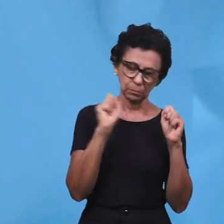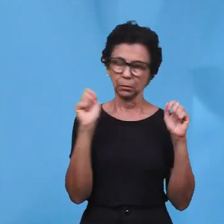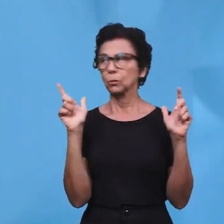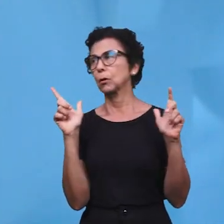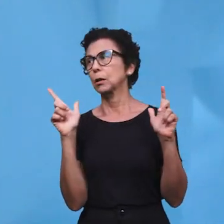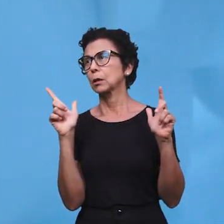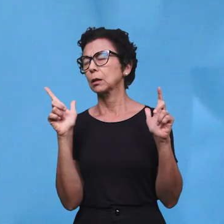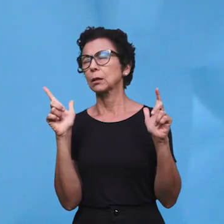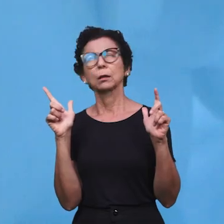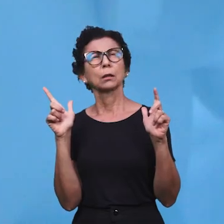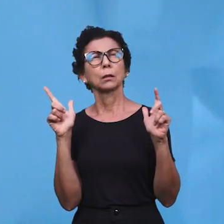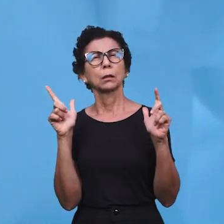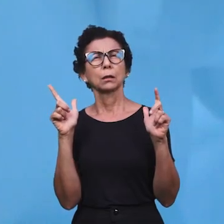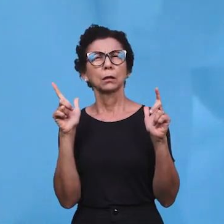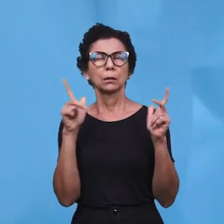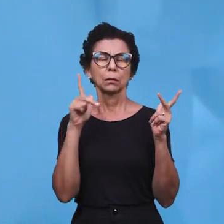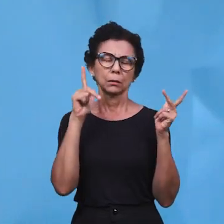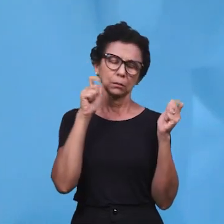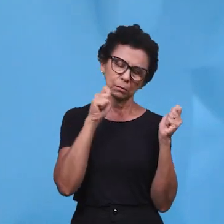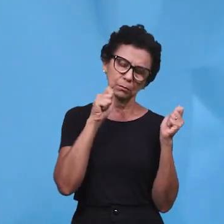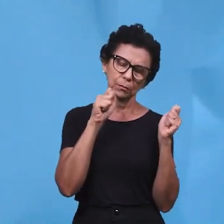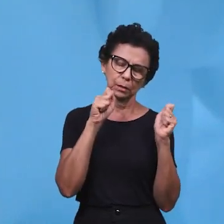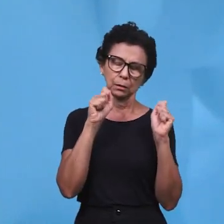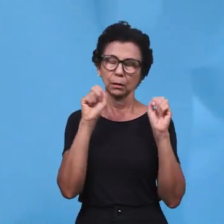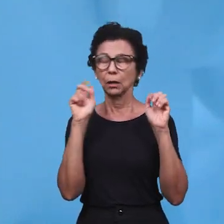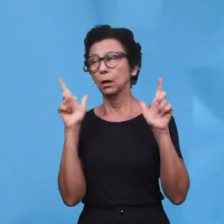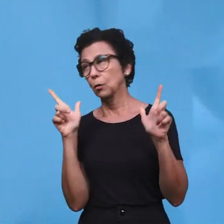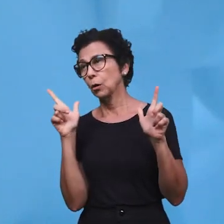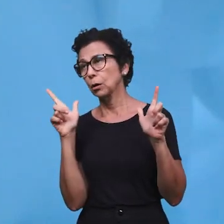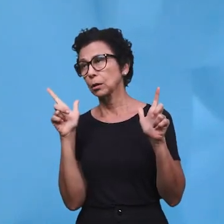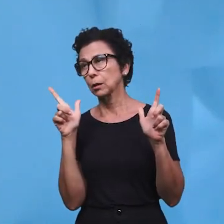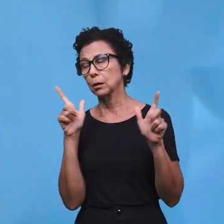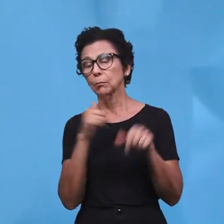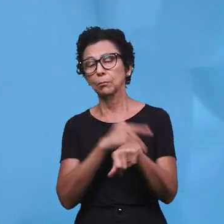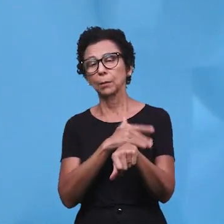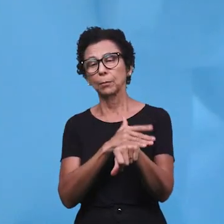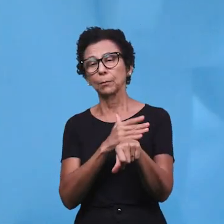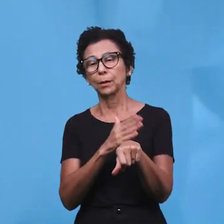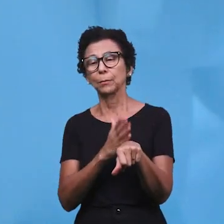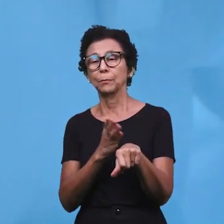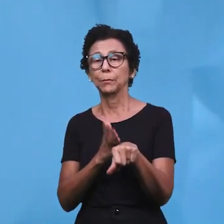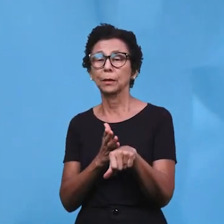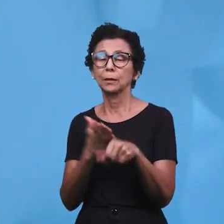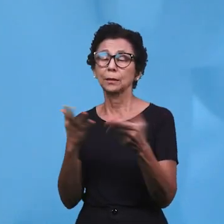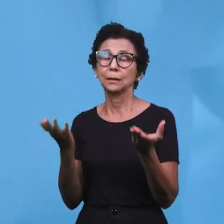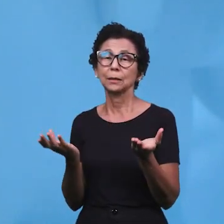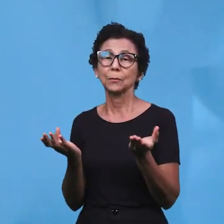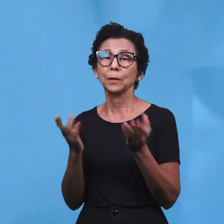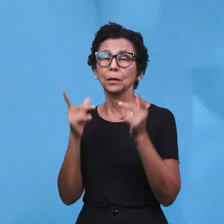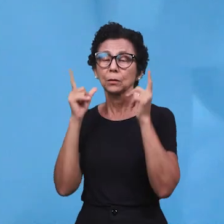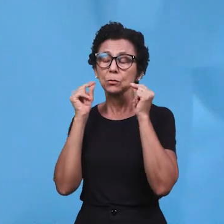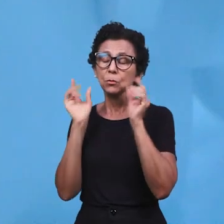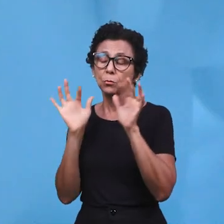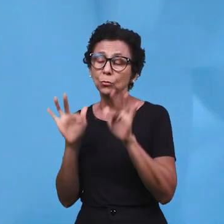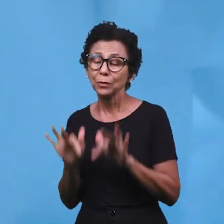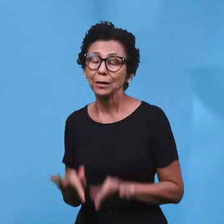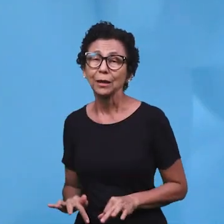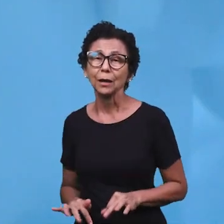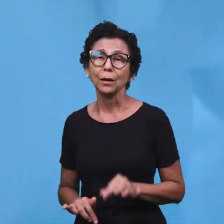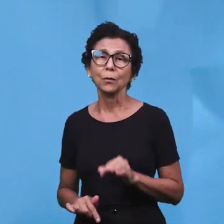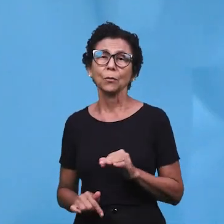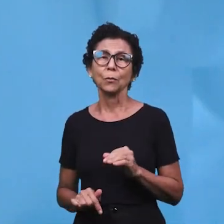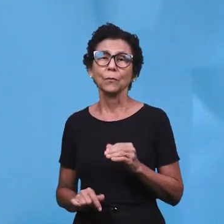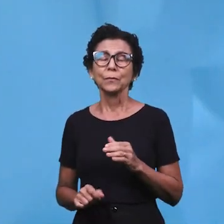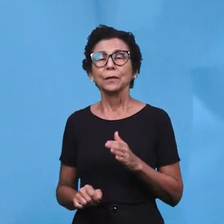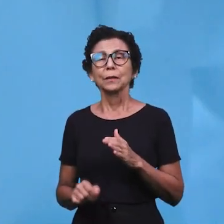sono mais fraco, Sim, né, que múltiplos despertares. E tem a insônia também de final de sono, que é o despertar muito